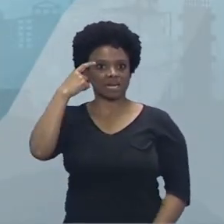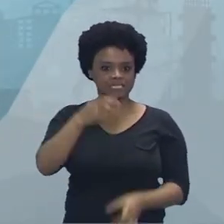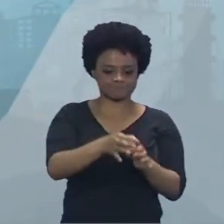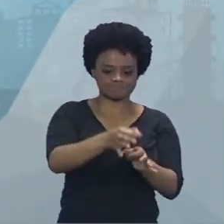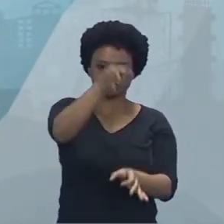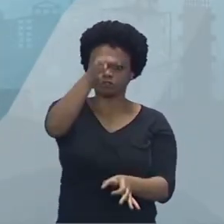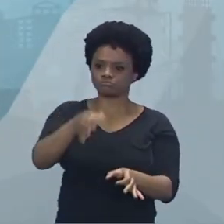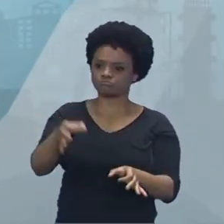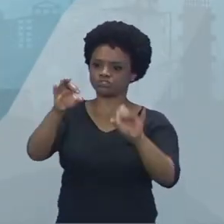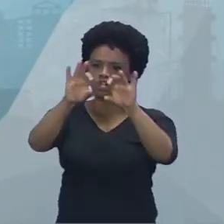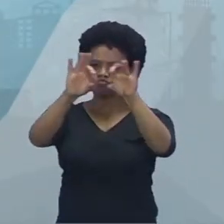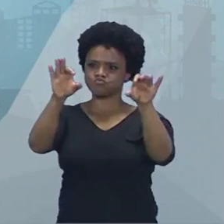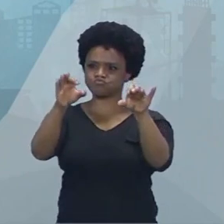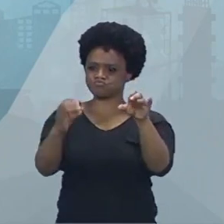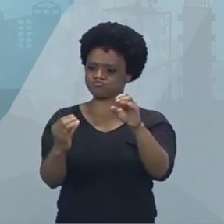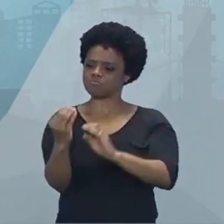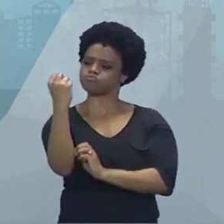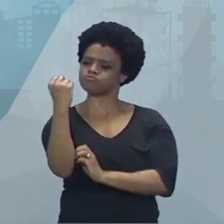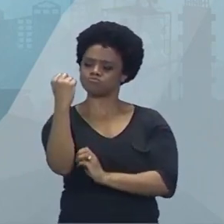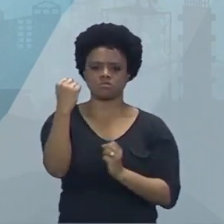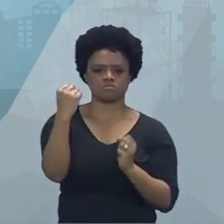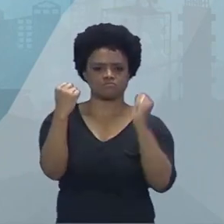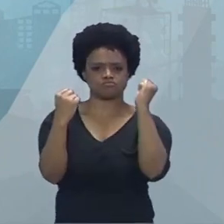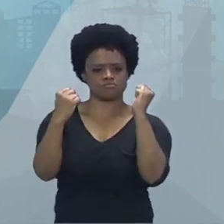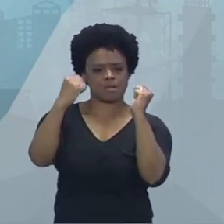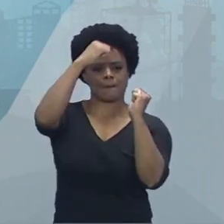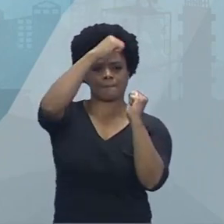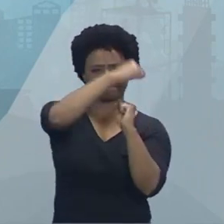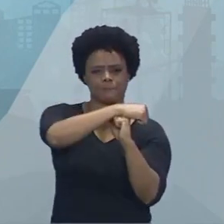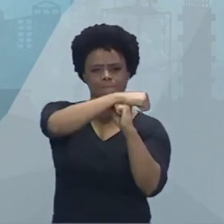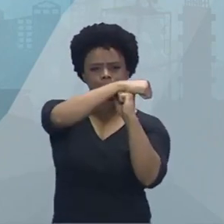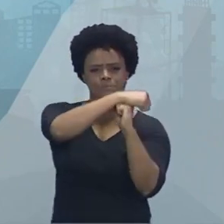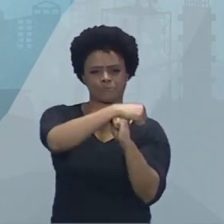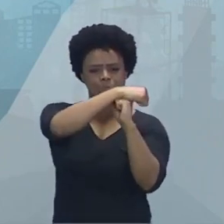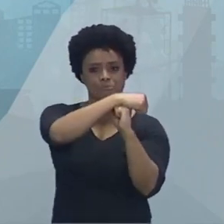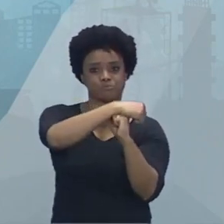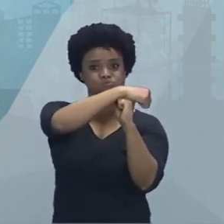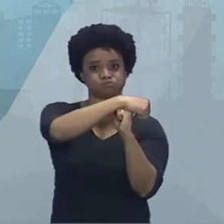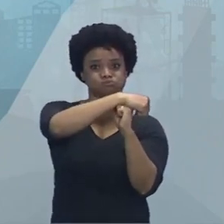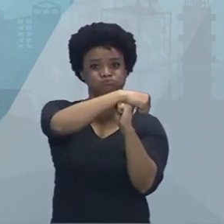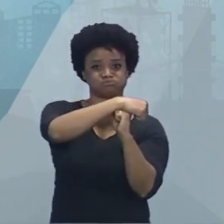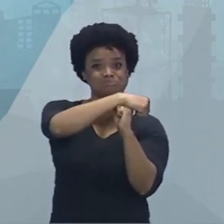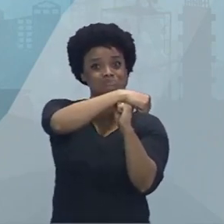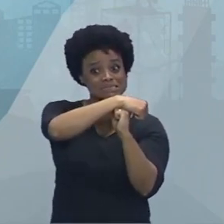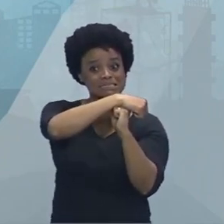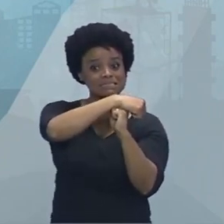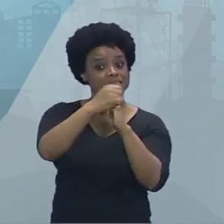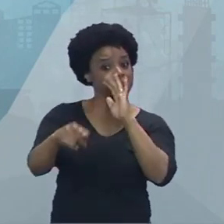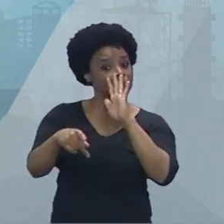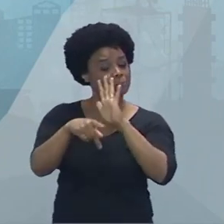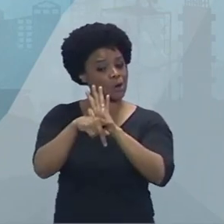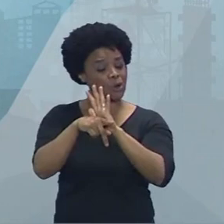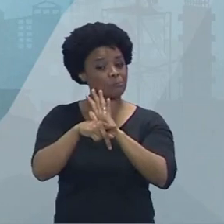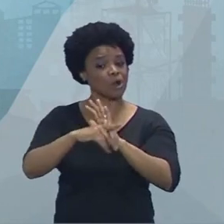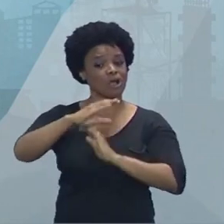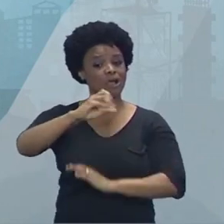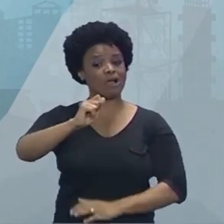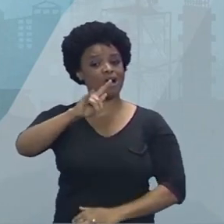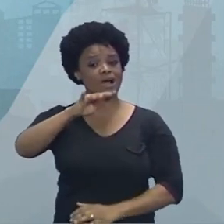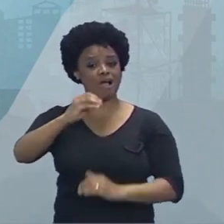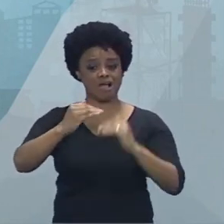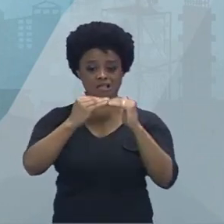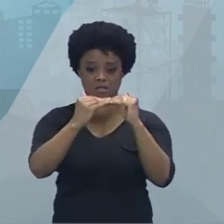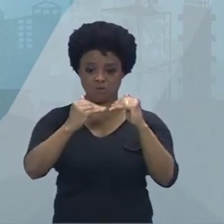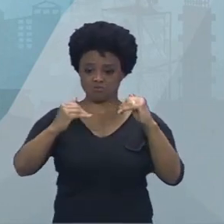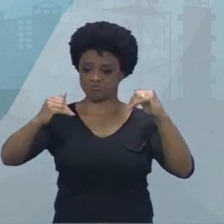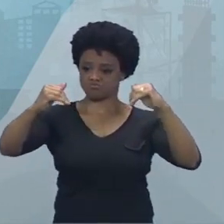pilares, um em cada extremidade. Agora vamos aplicar uma carga sobre essa viga até formar uma barriga.